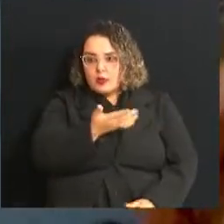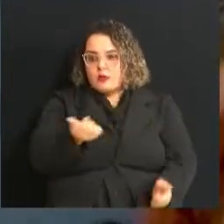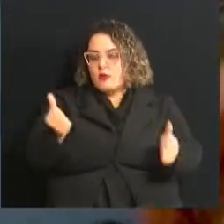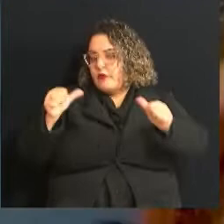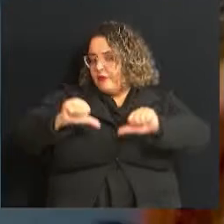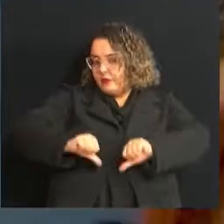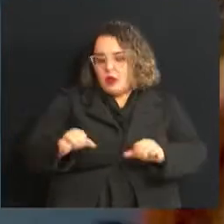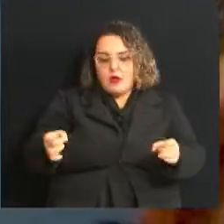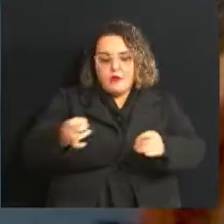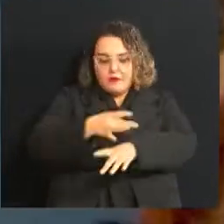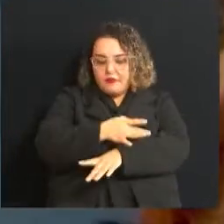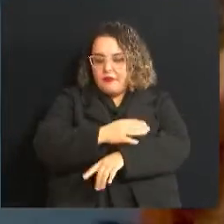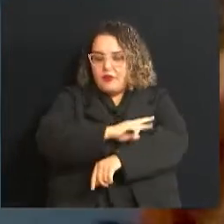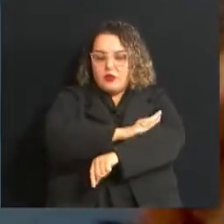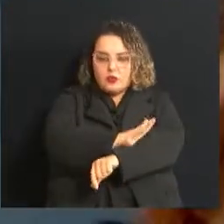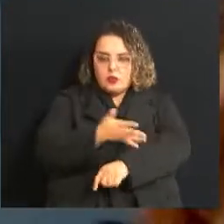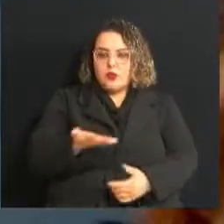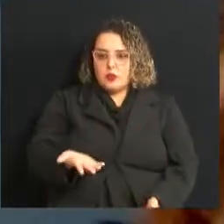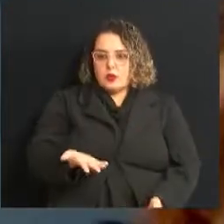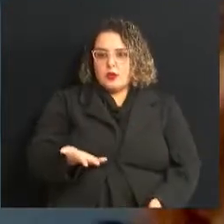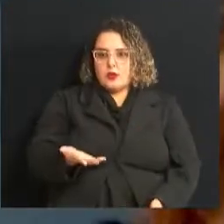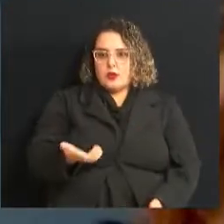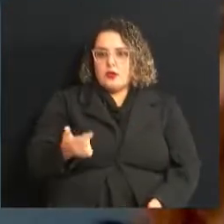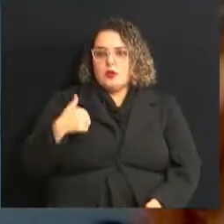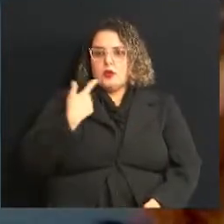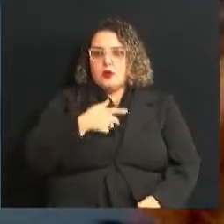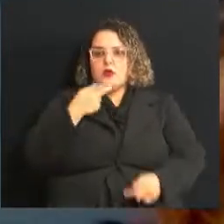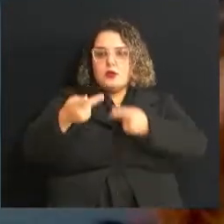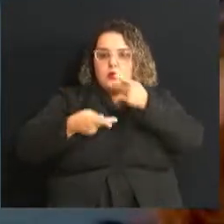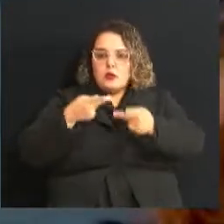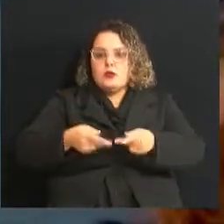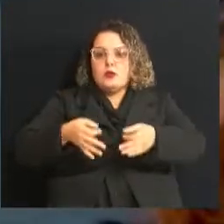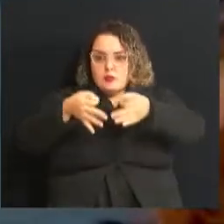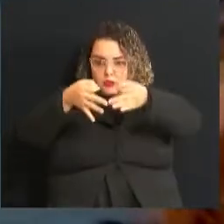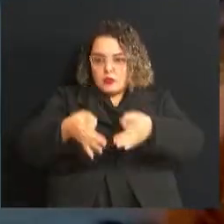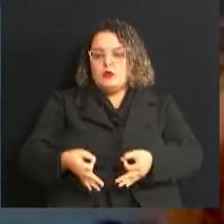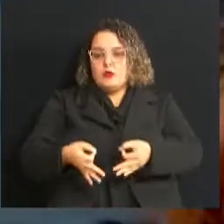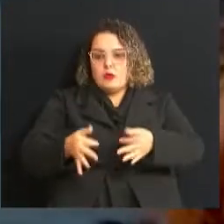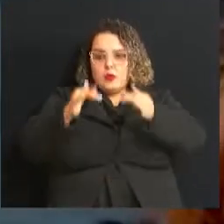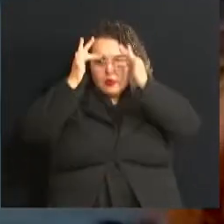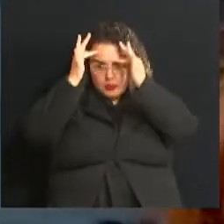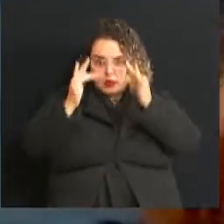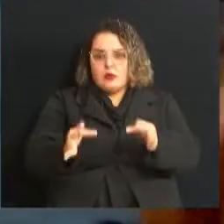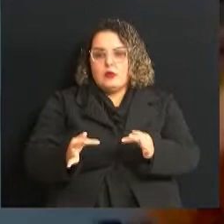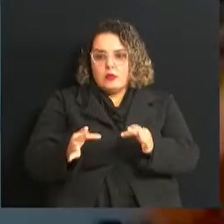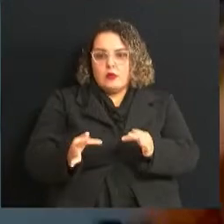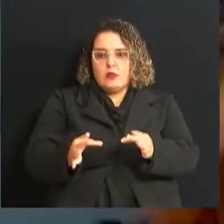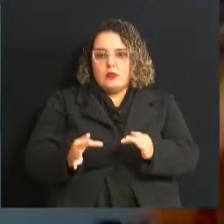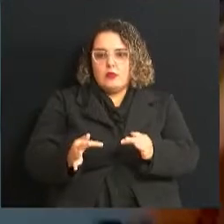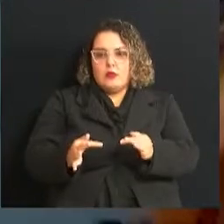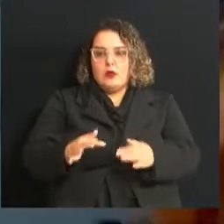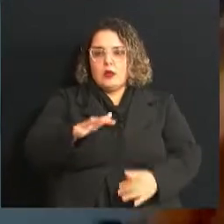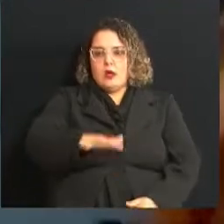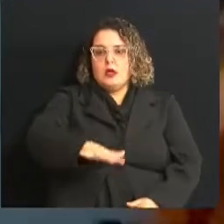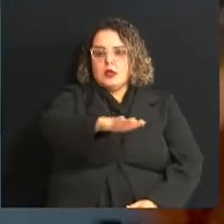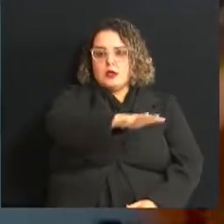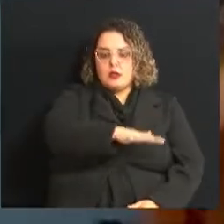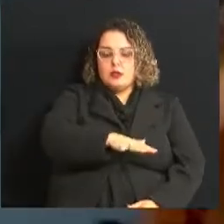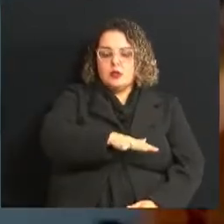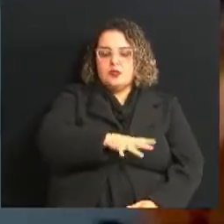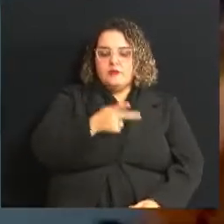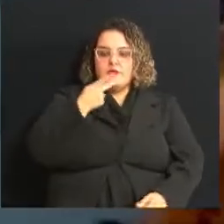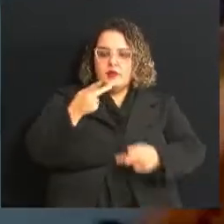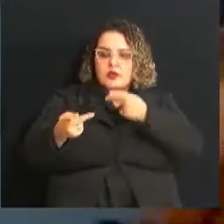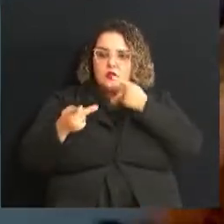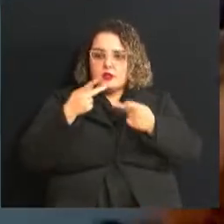E nós acabamos reproduzindo fielmente esses territórios. Na